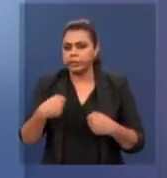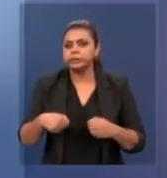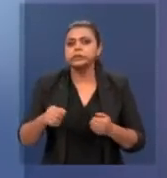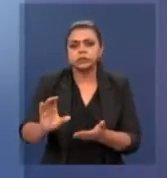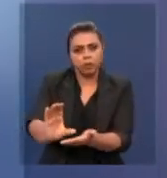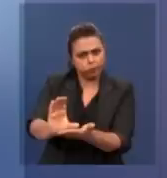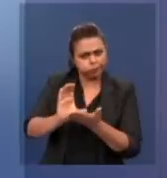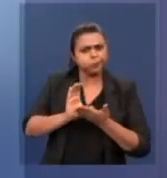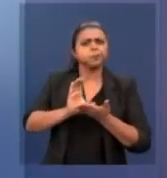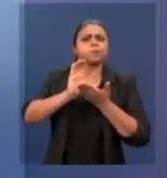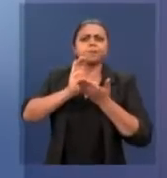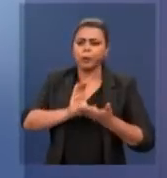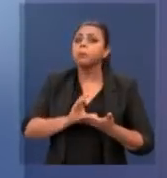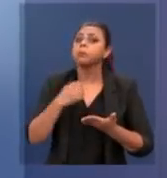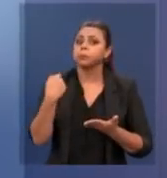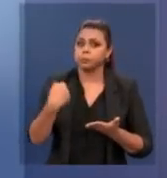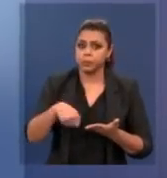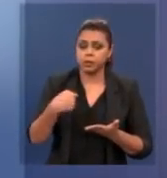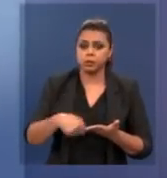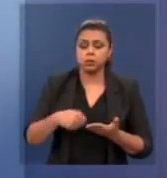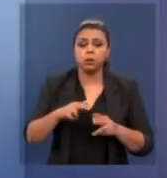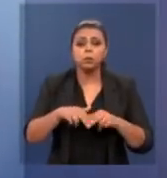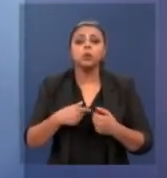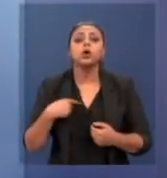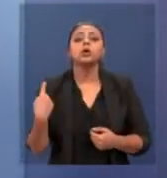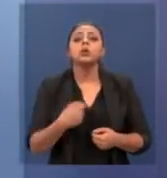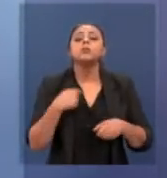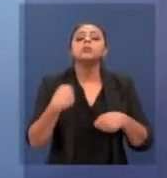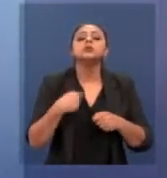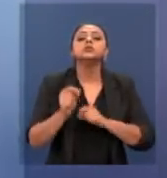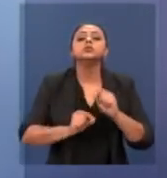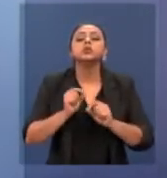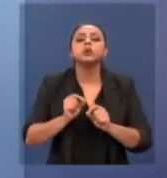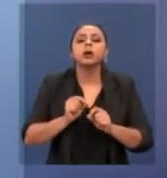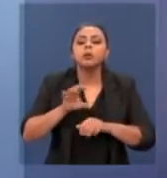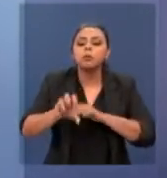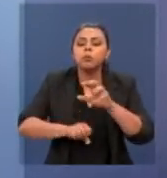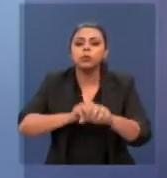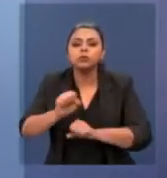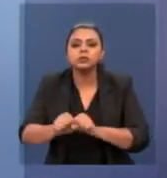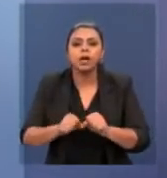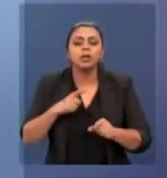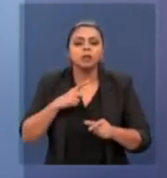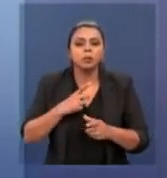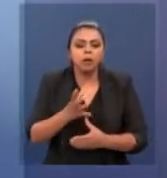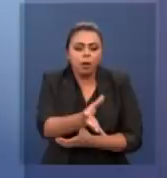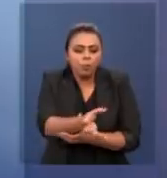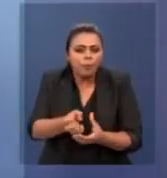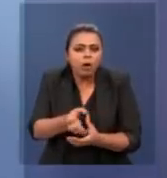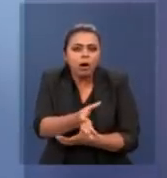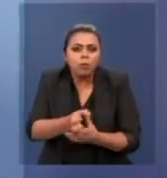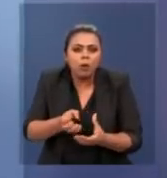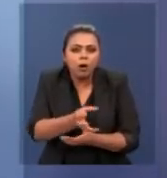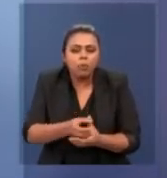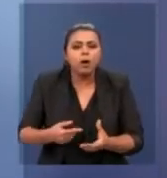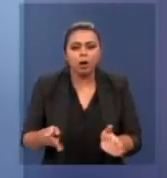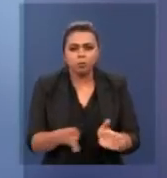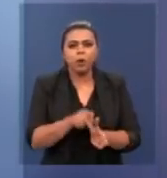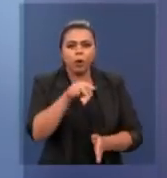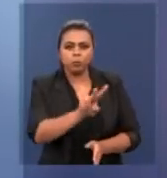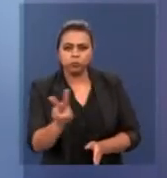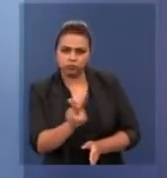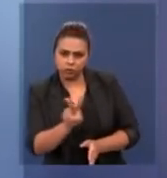investimento mais forte nessa área e nós temos que resgatar o recurso da macrodrenagem de vila velha que você acompanhou bem